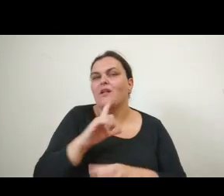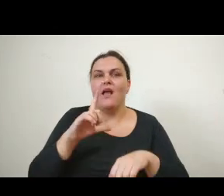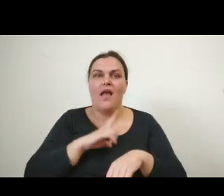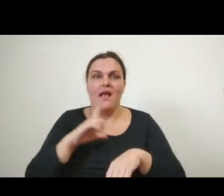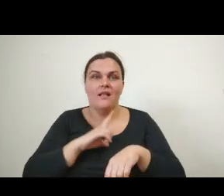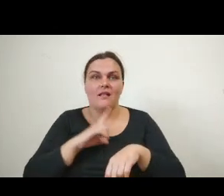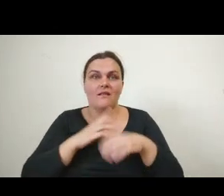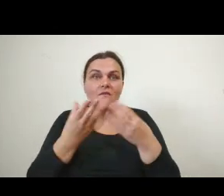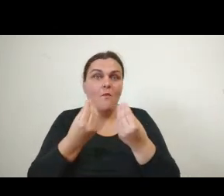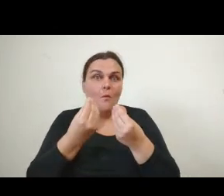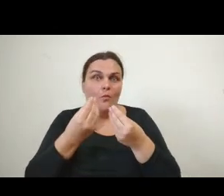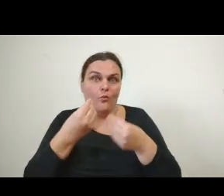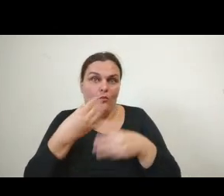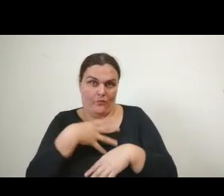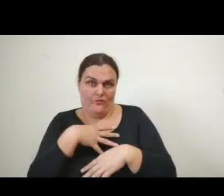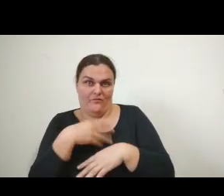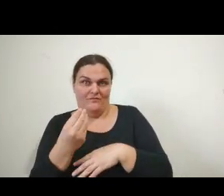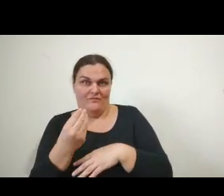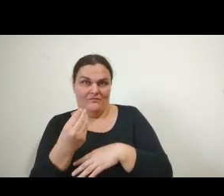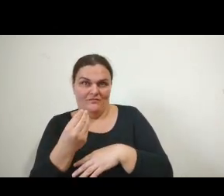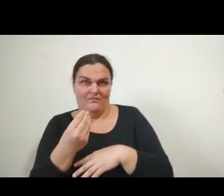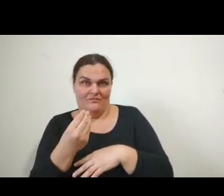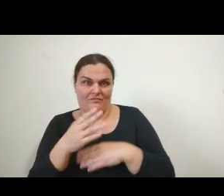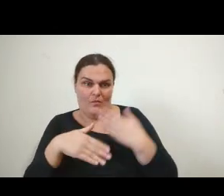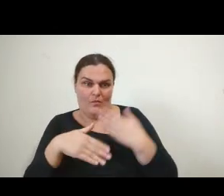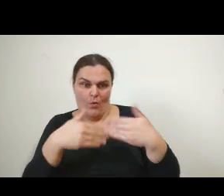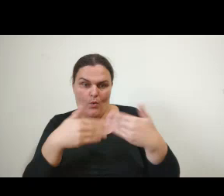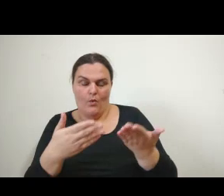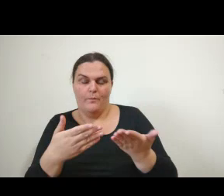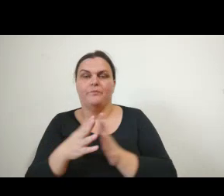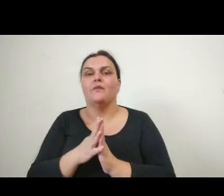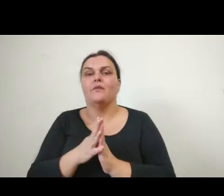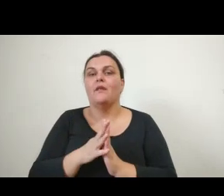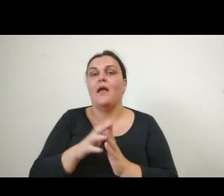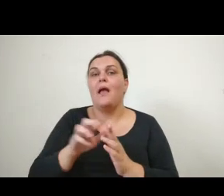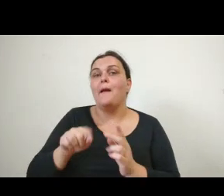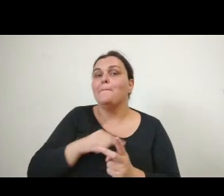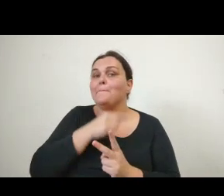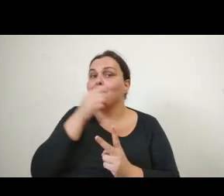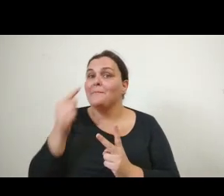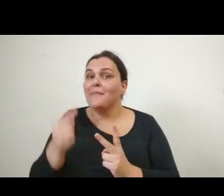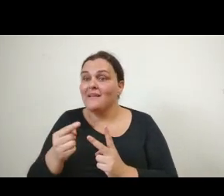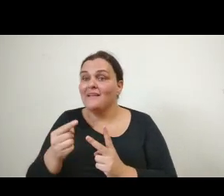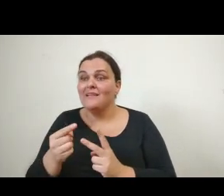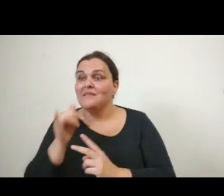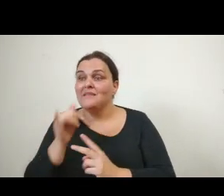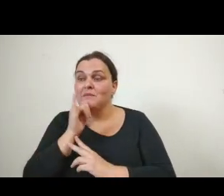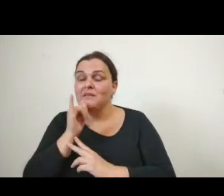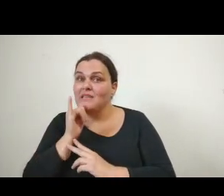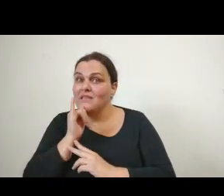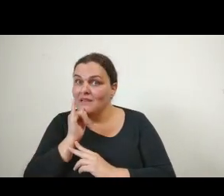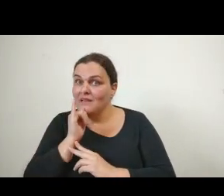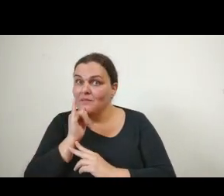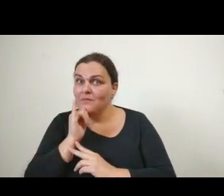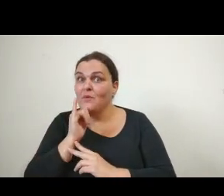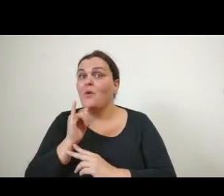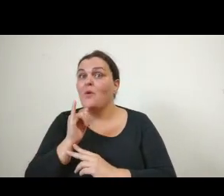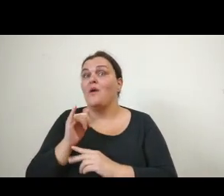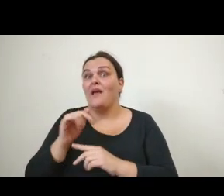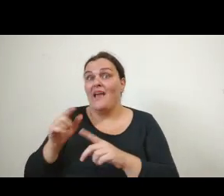a 30. Mas, em função do inseto chegar na fase adulta mais rapidamente, né, em